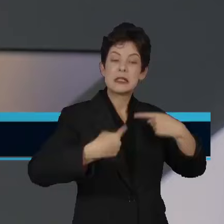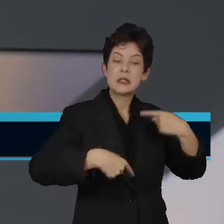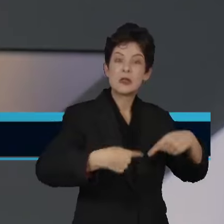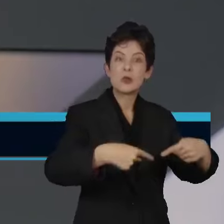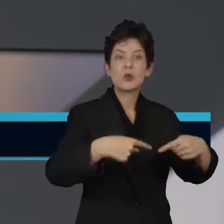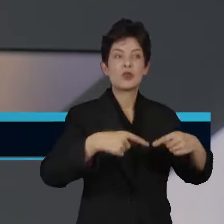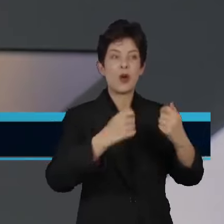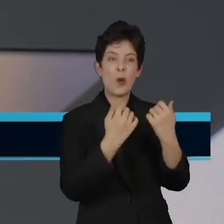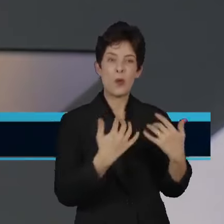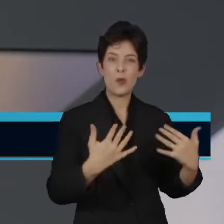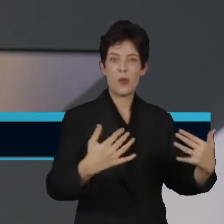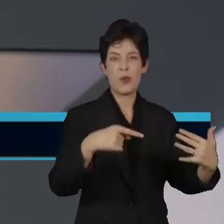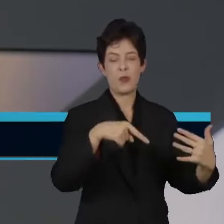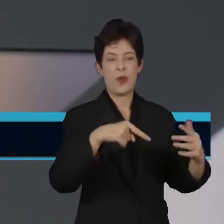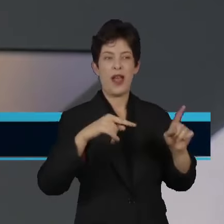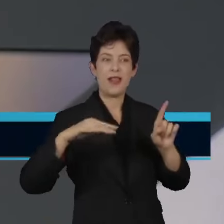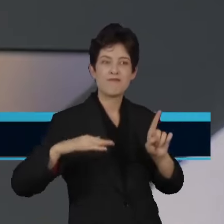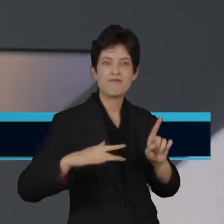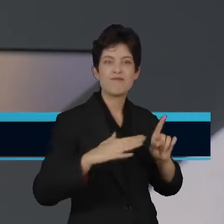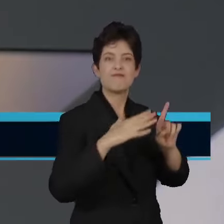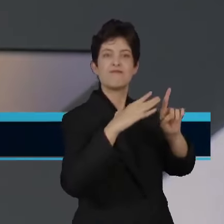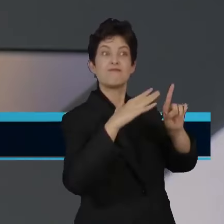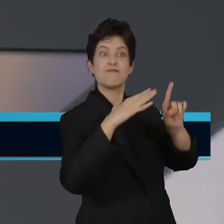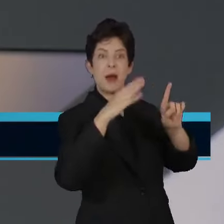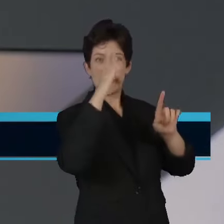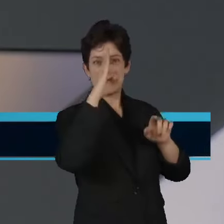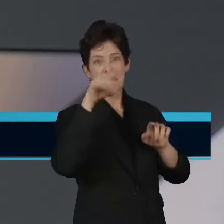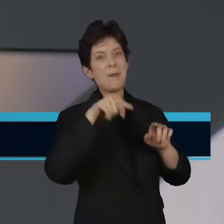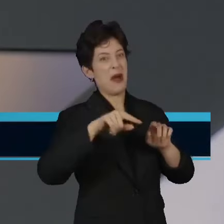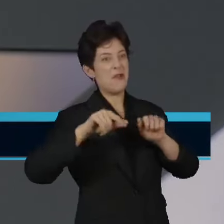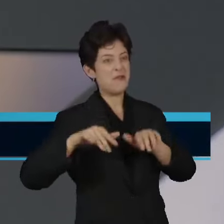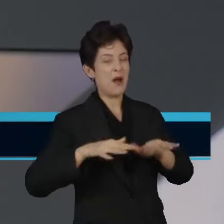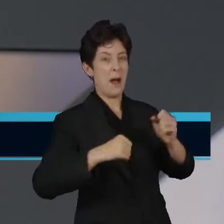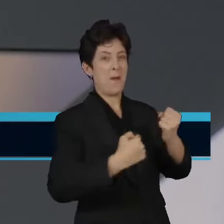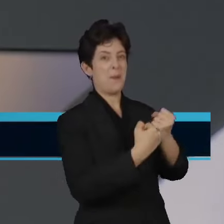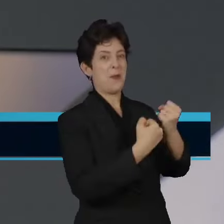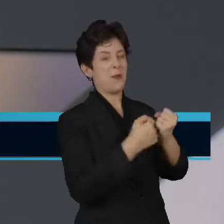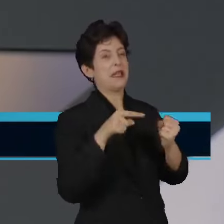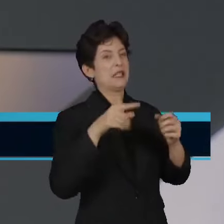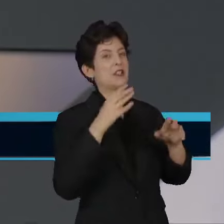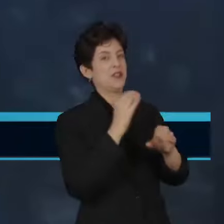com um público que é o seu cliente político principal e isso dificulta a negociação.